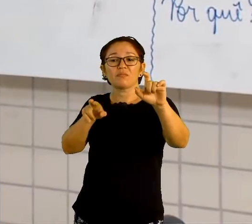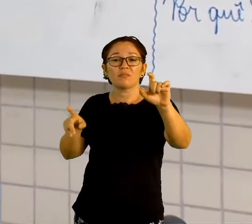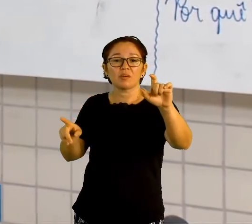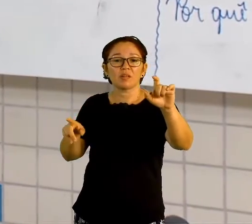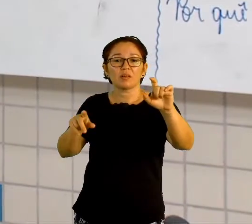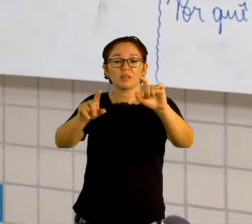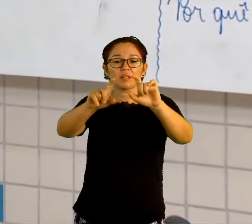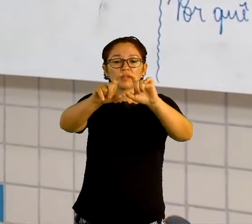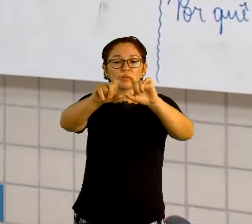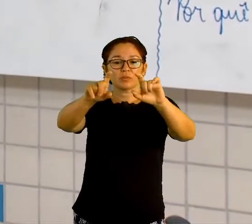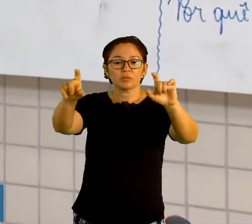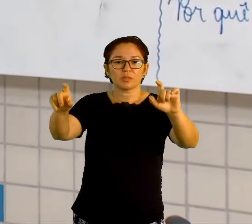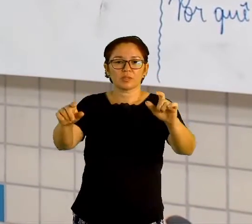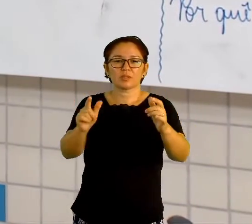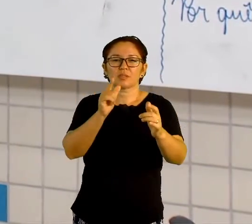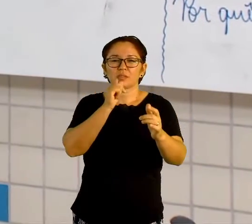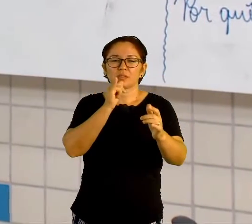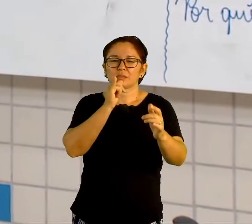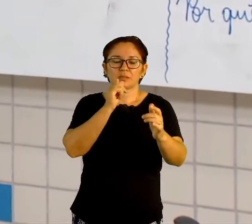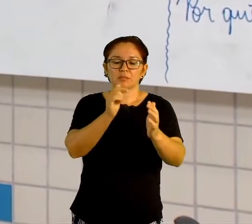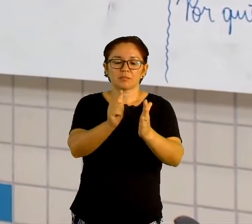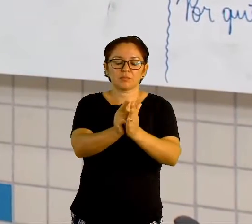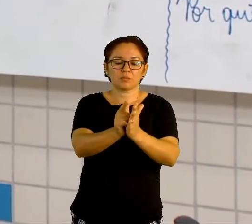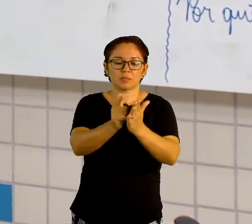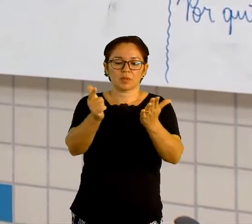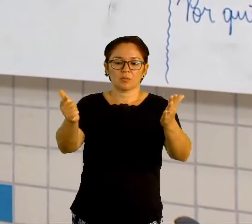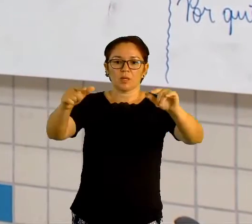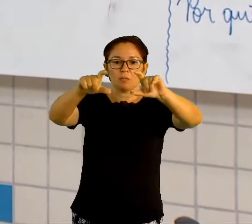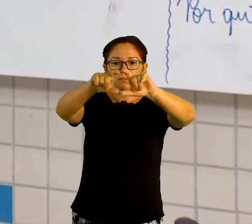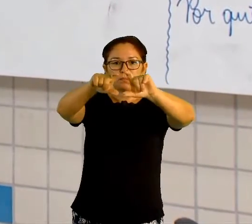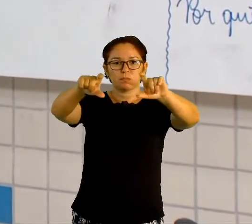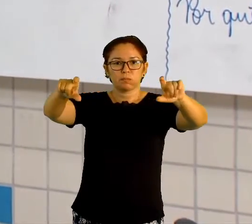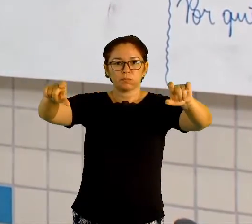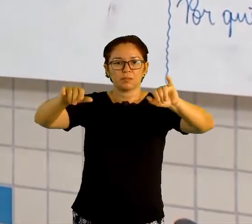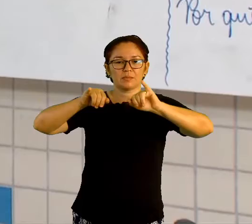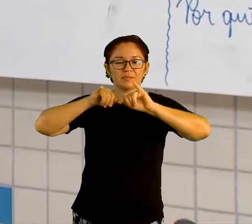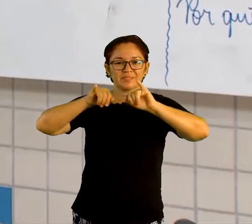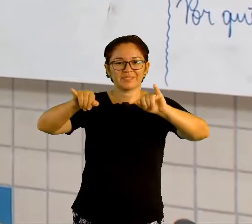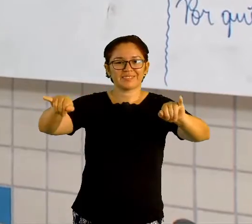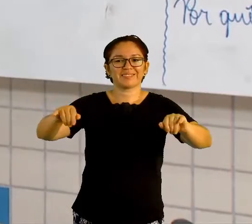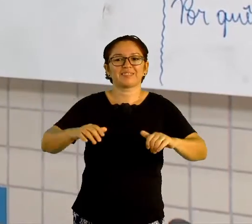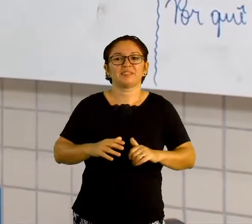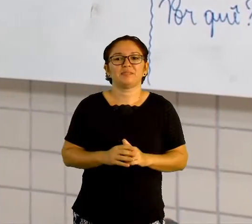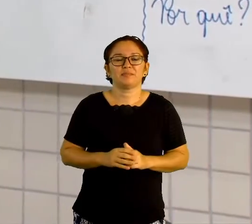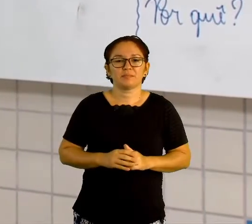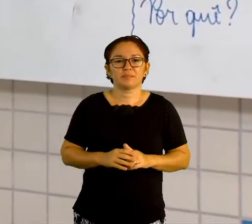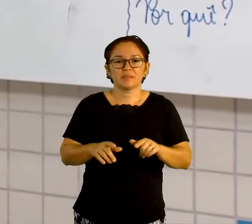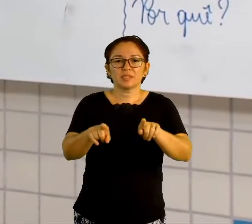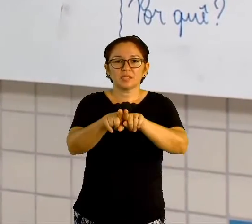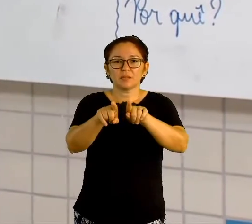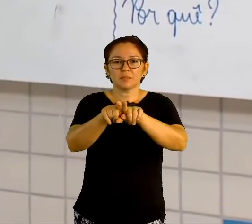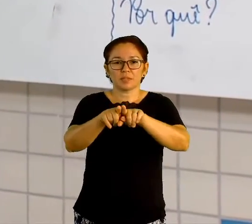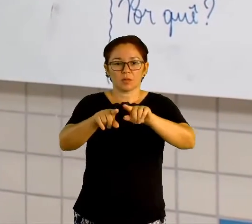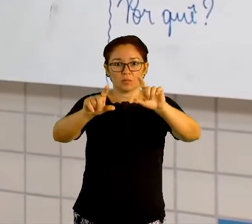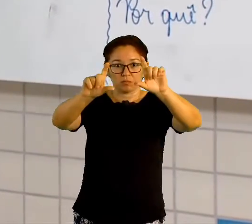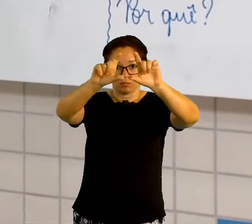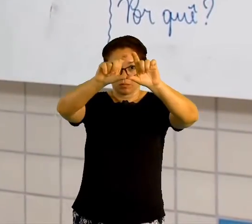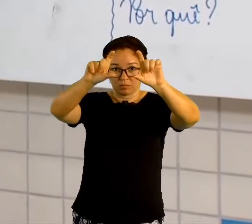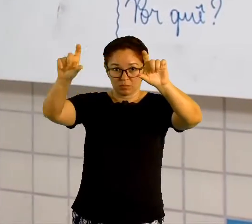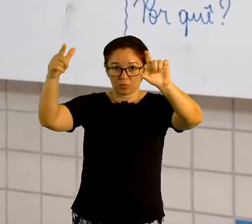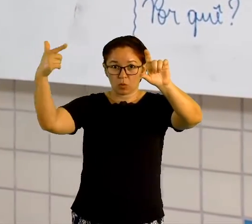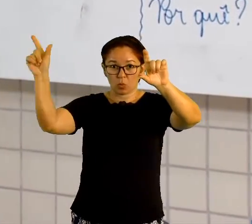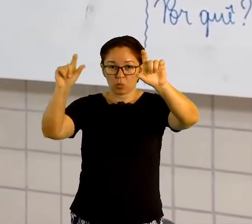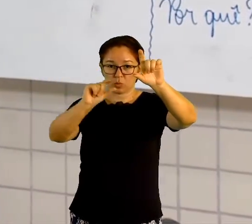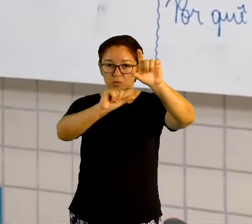na própria notícia. Temos ali também um título auxiliar. Esse título auxiliar ele também tem